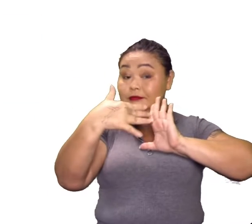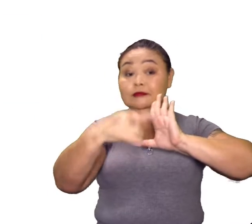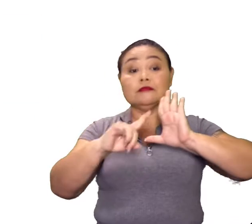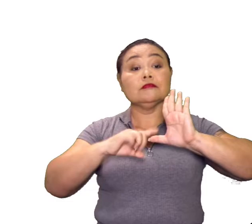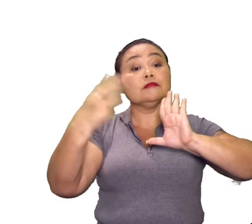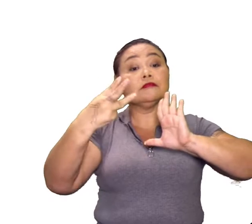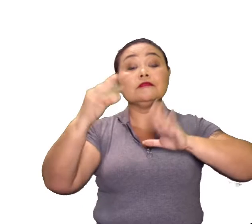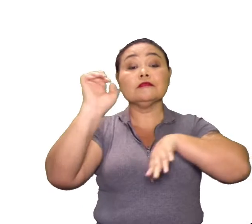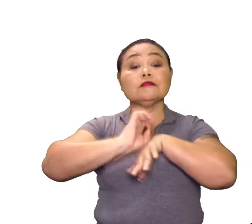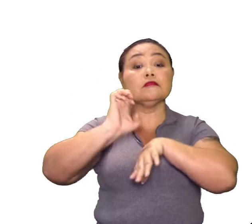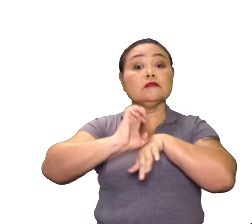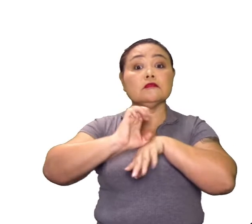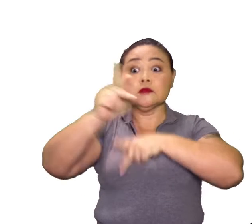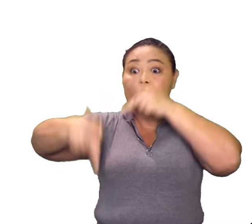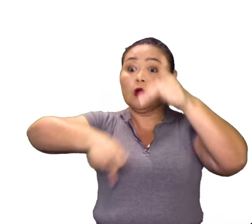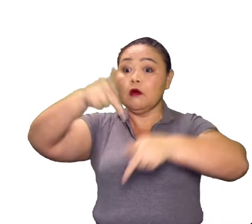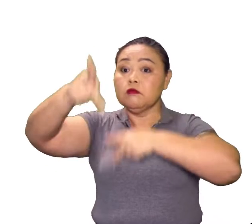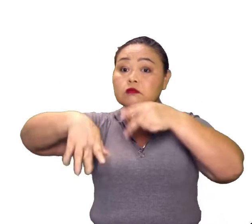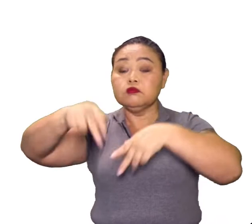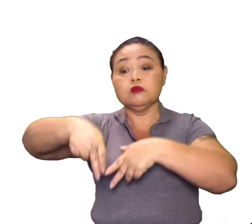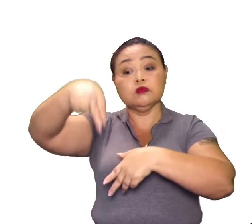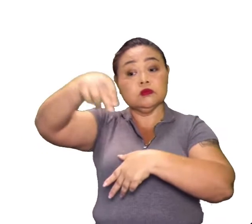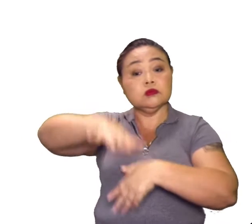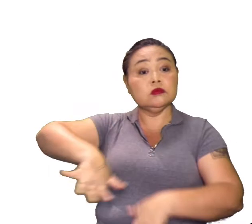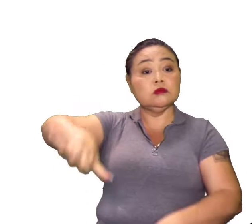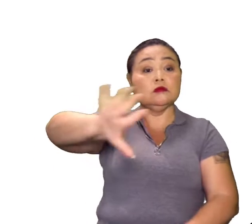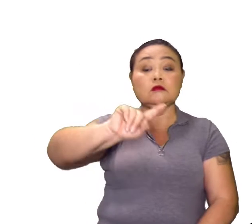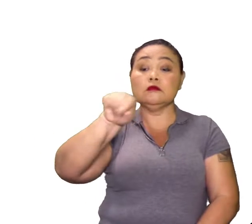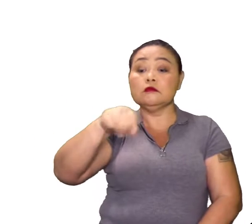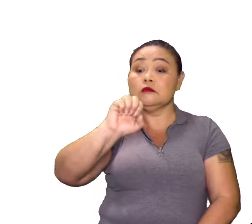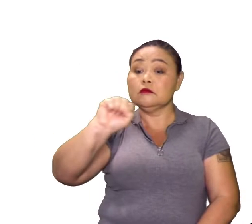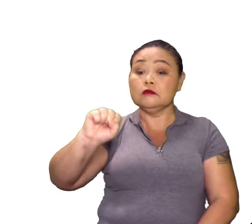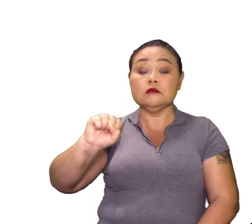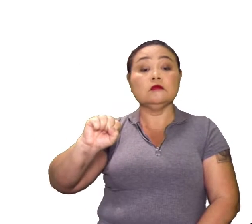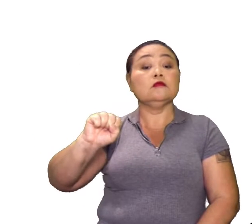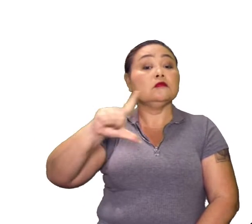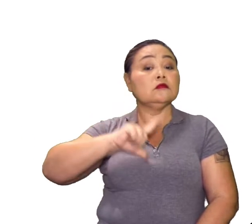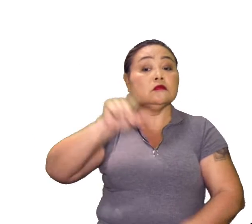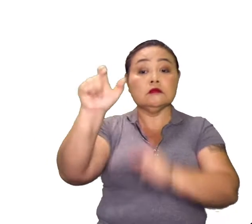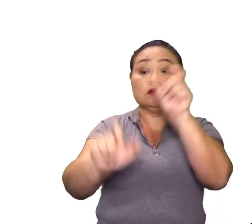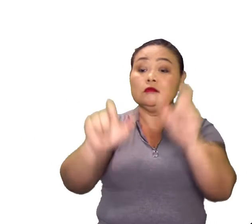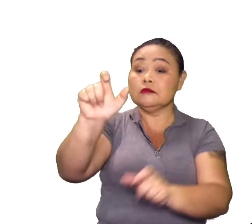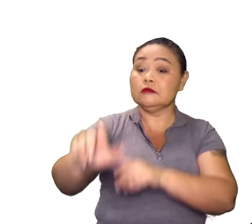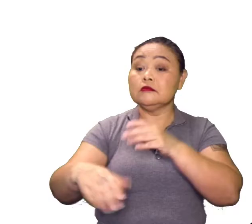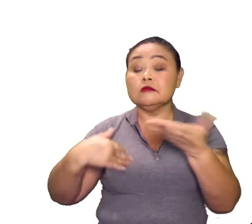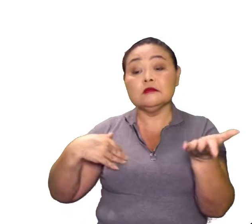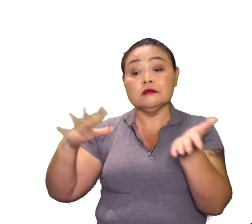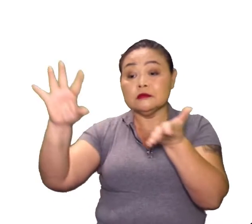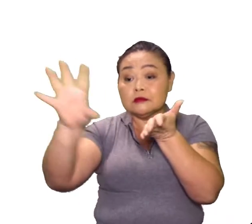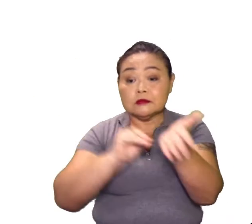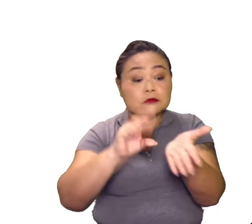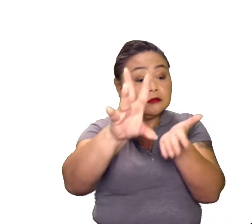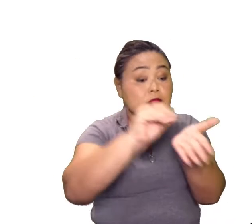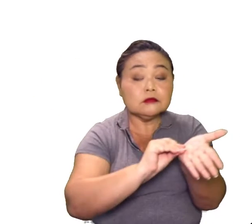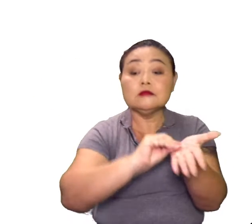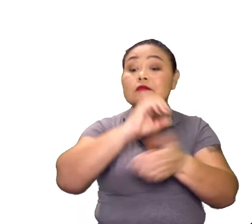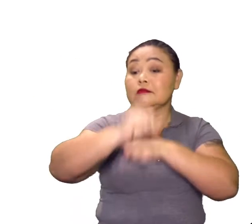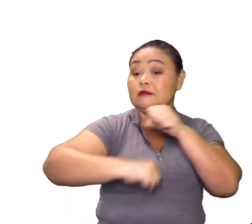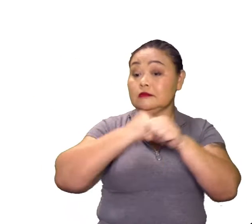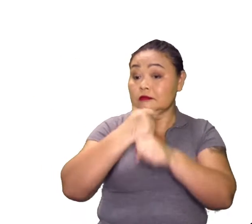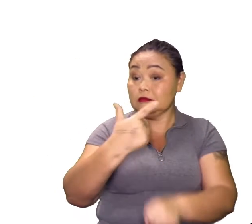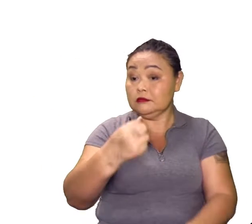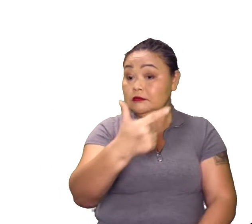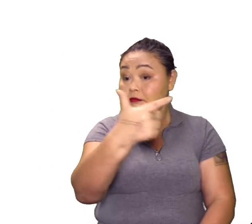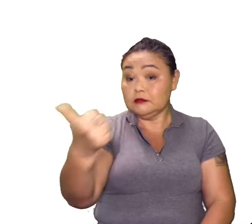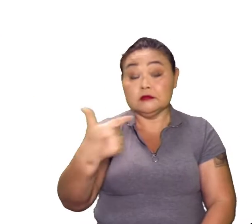É o terceiro estado mais populoso da região, com mais de 1.800.000 habitantes em 2021. E